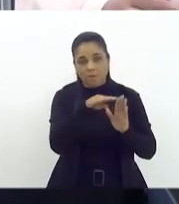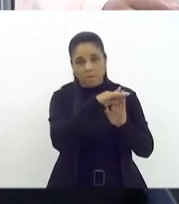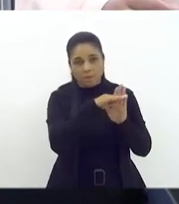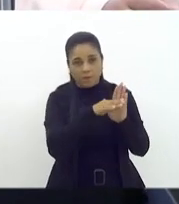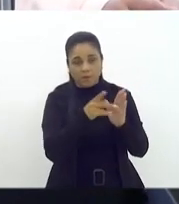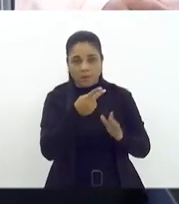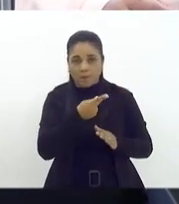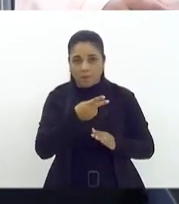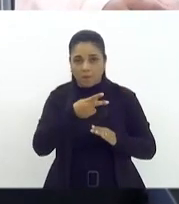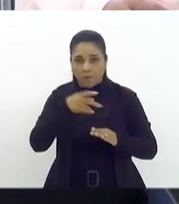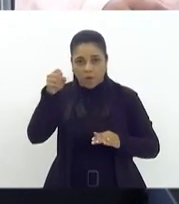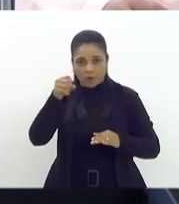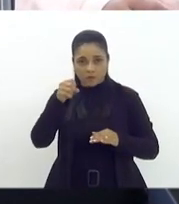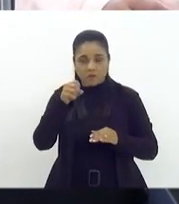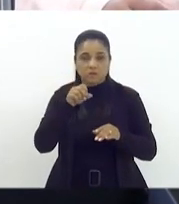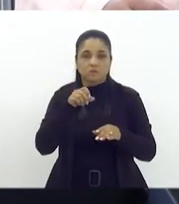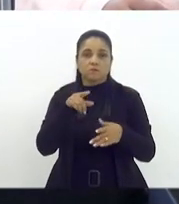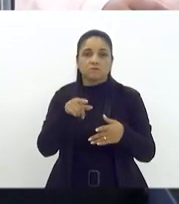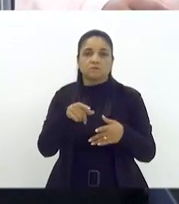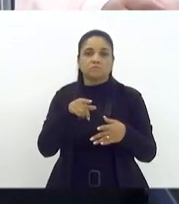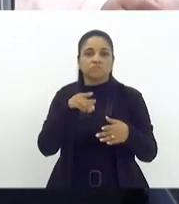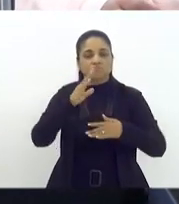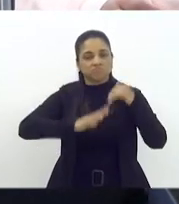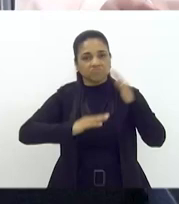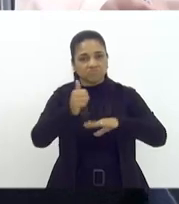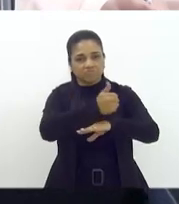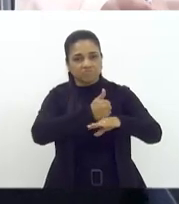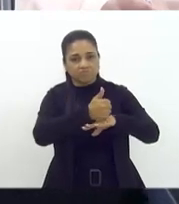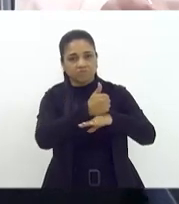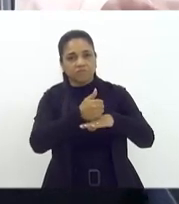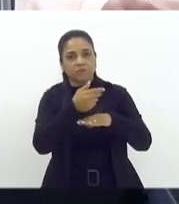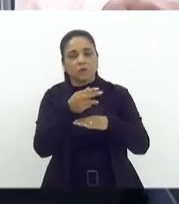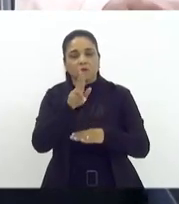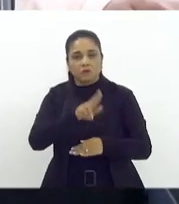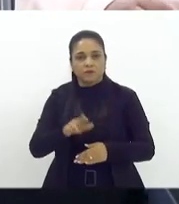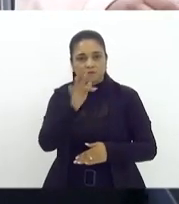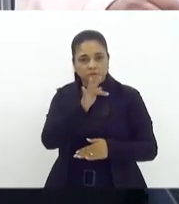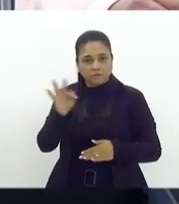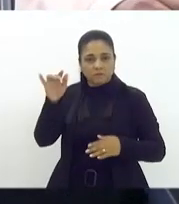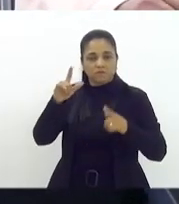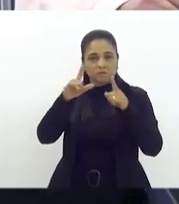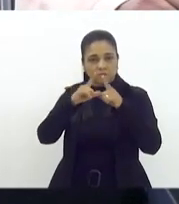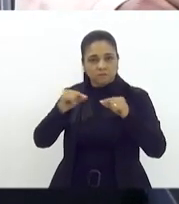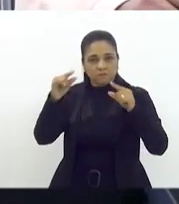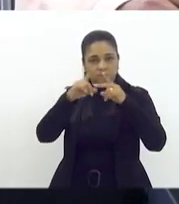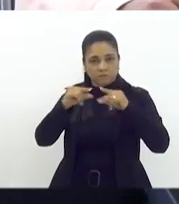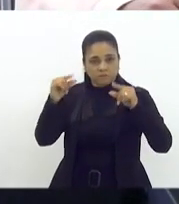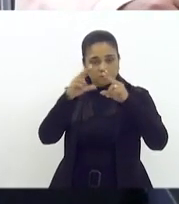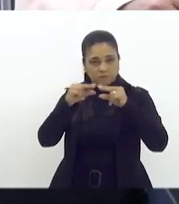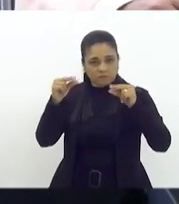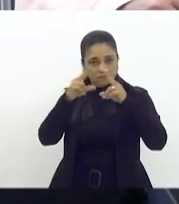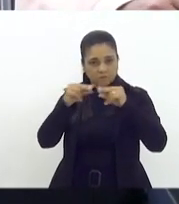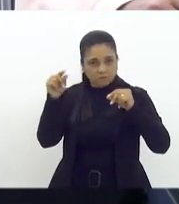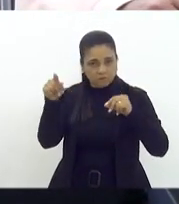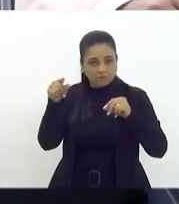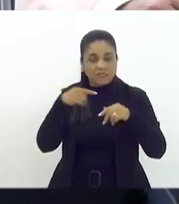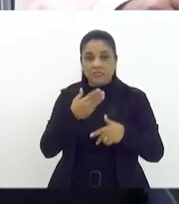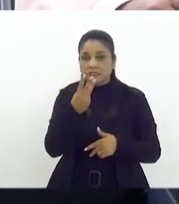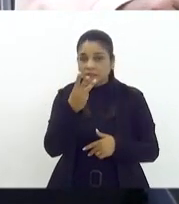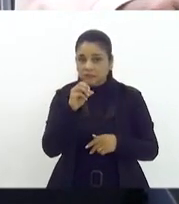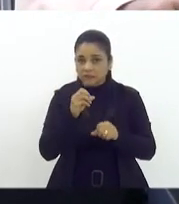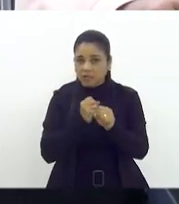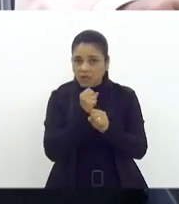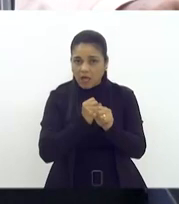pós-graduação profissional em direito da Universidade Federal de Santa Catarina possui 30 anos de trajetória